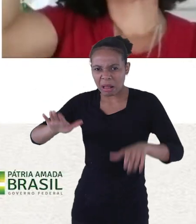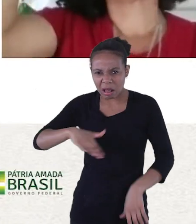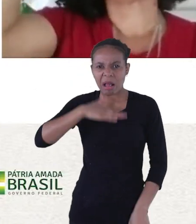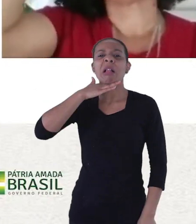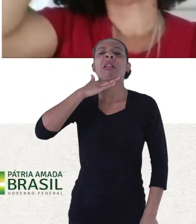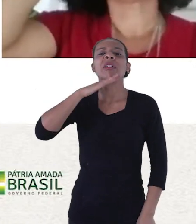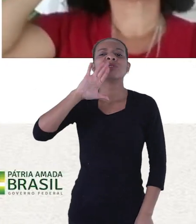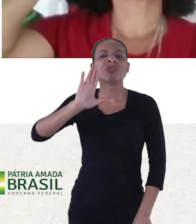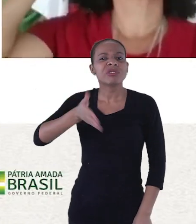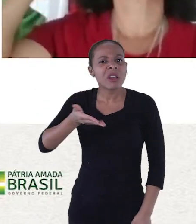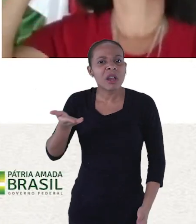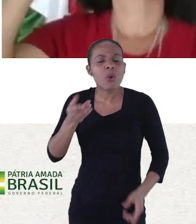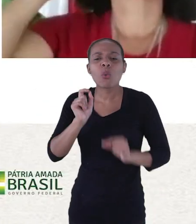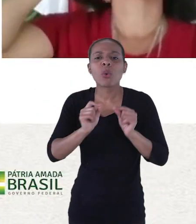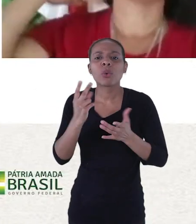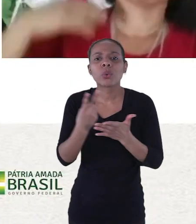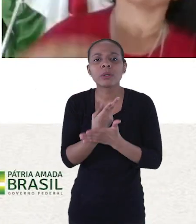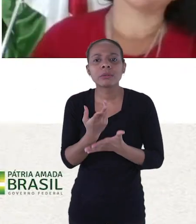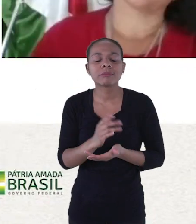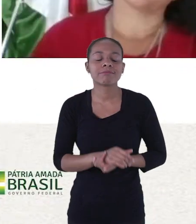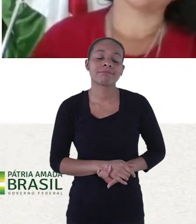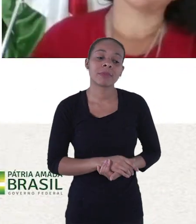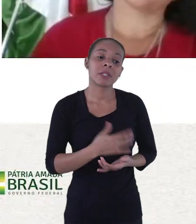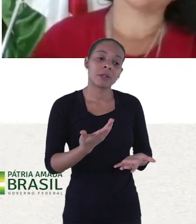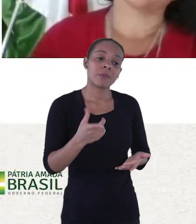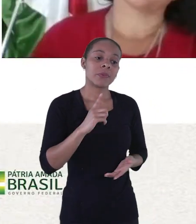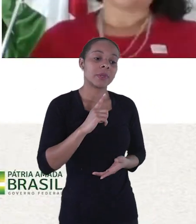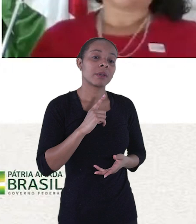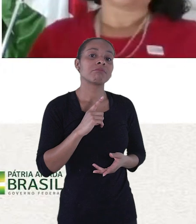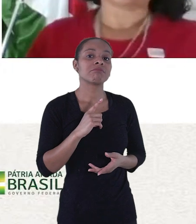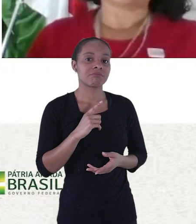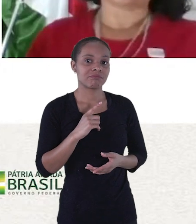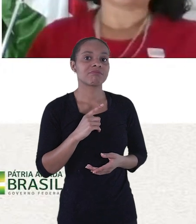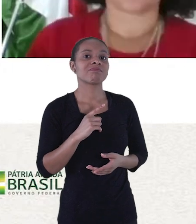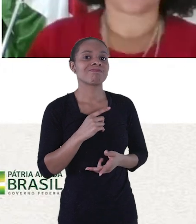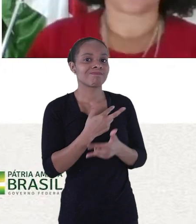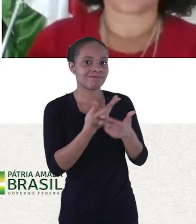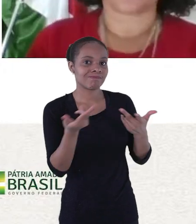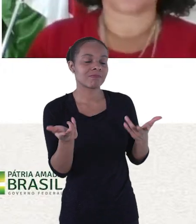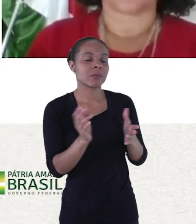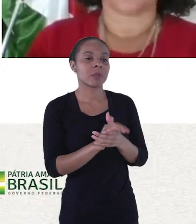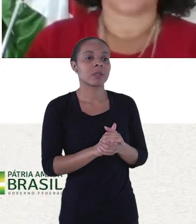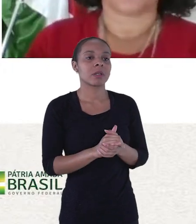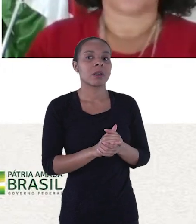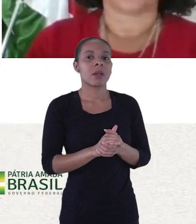Olha, são as duas coisas ao mesmo tempo, né? A Carolina virou um produto.